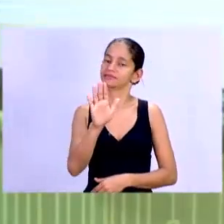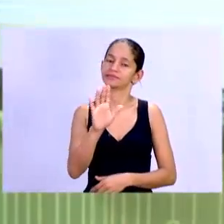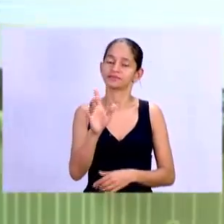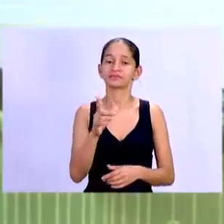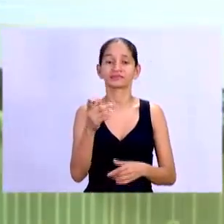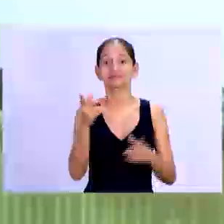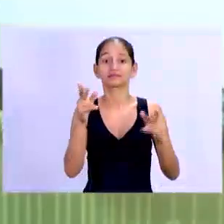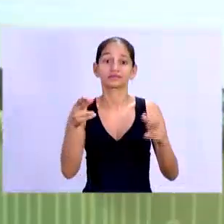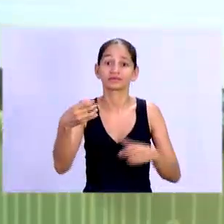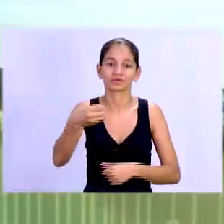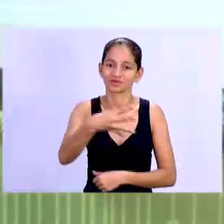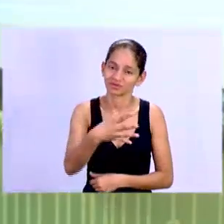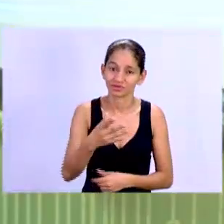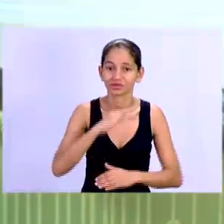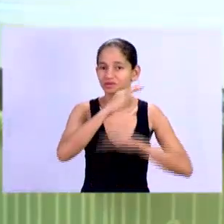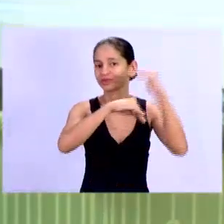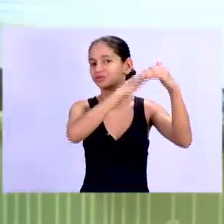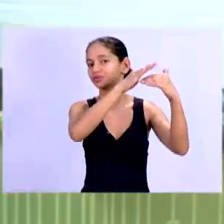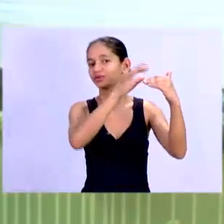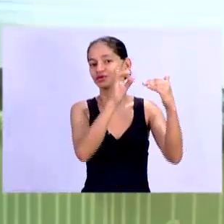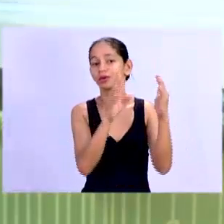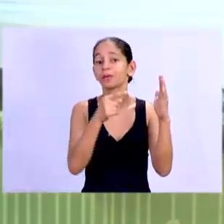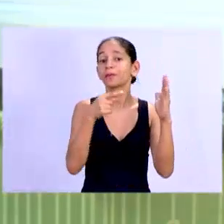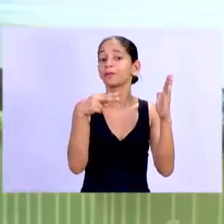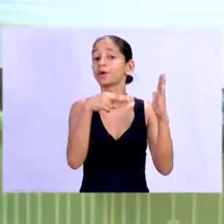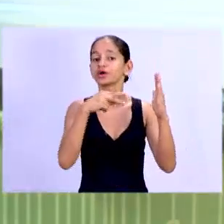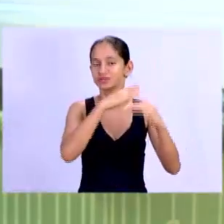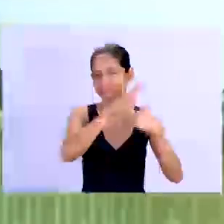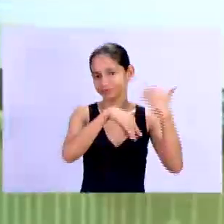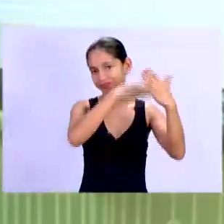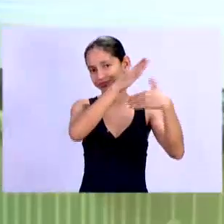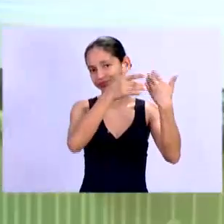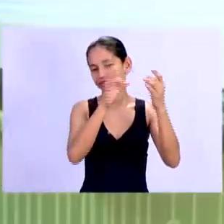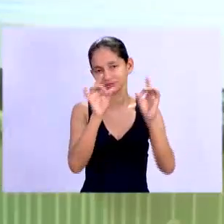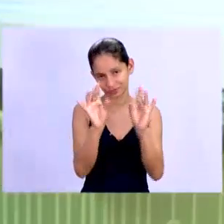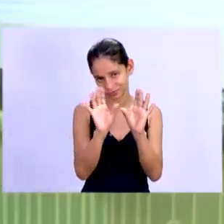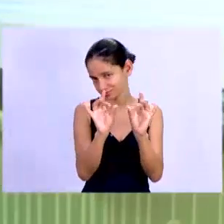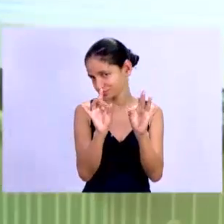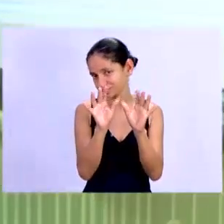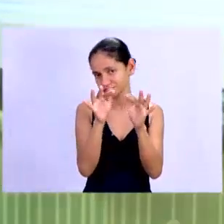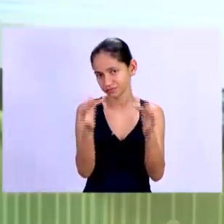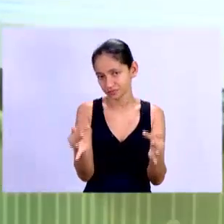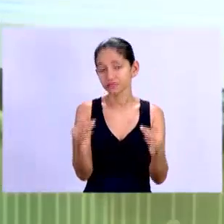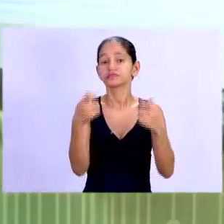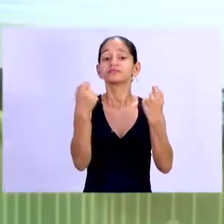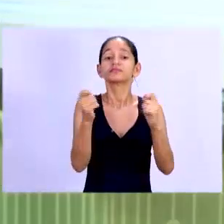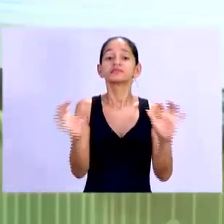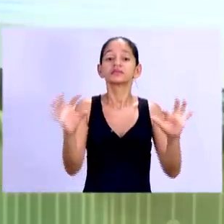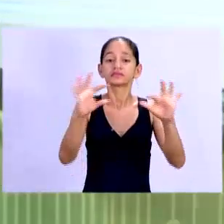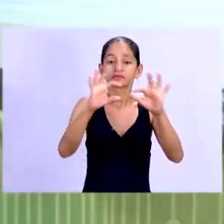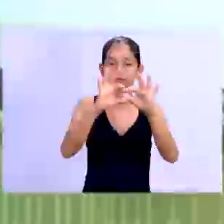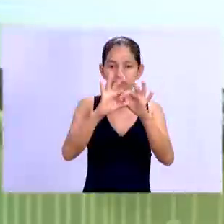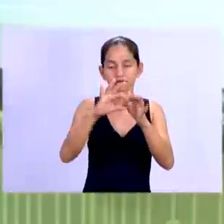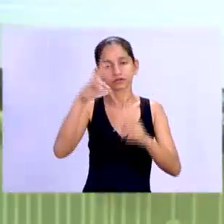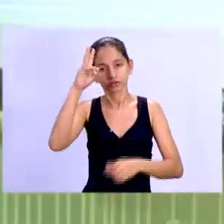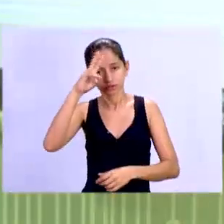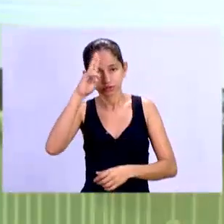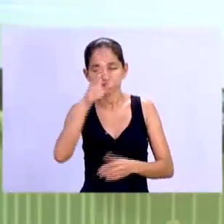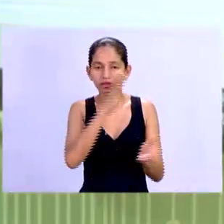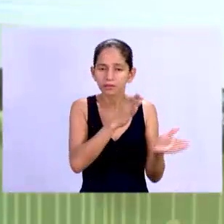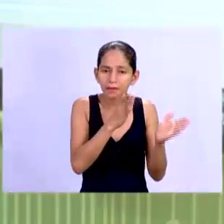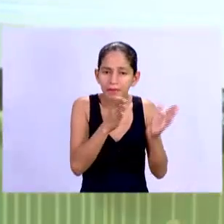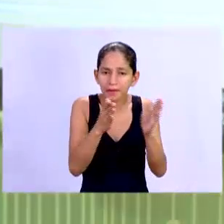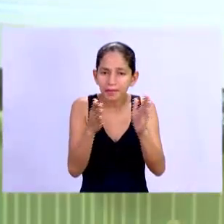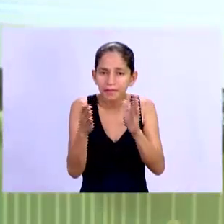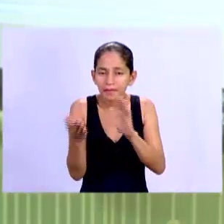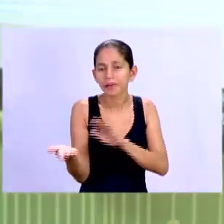para dizer que é uma coisa bastante evoluída. Mas, para a gente entender essas concepções, né, historicamente, a gente vai estar chamando